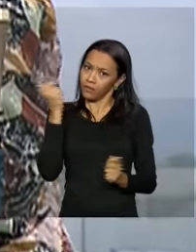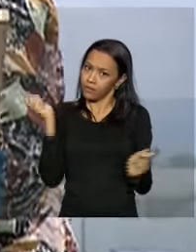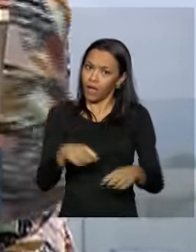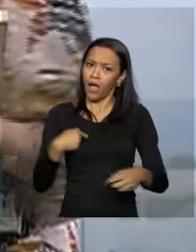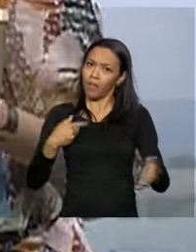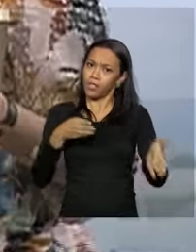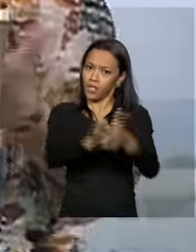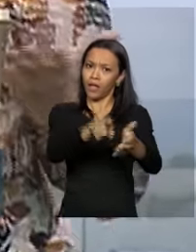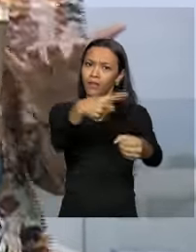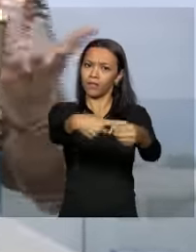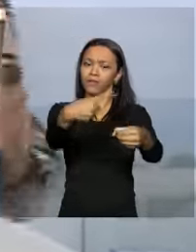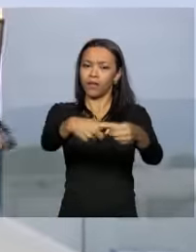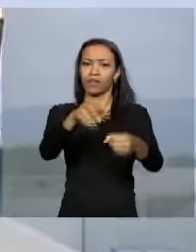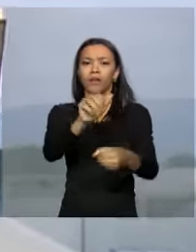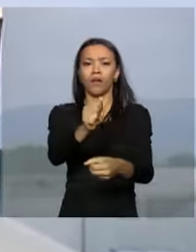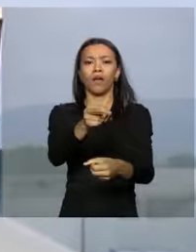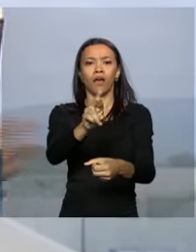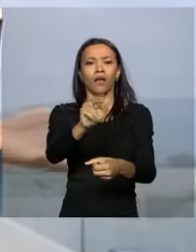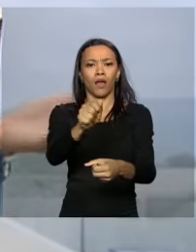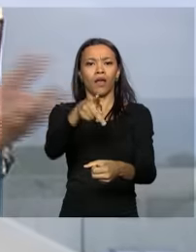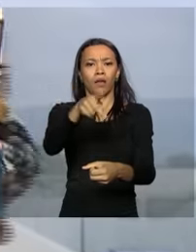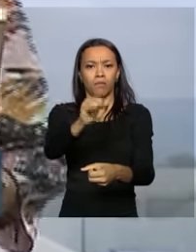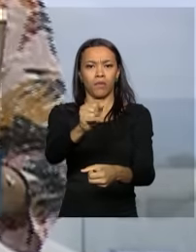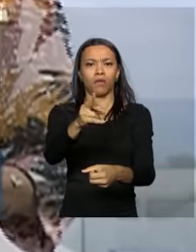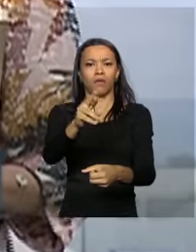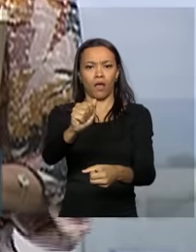Arapiraca? Né?